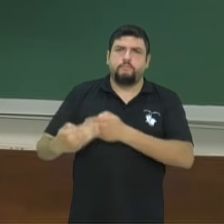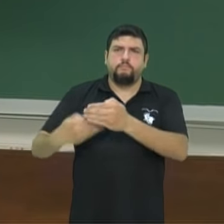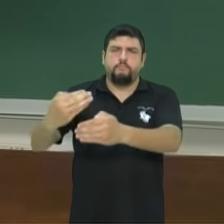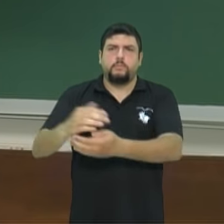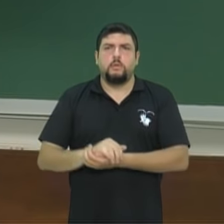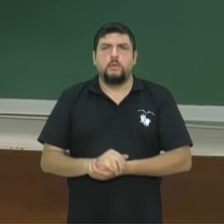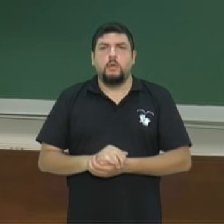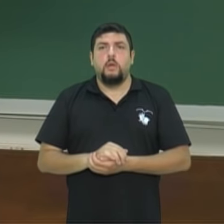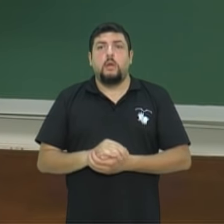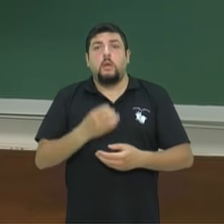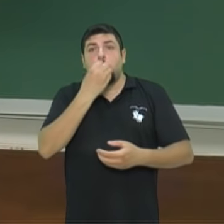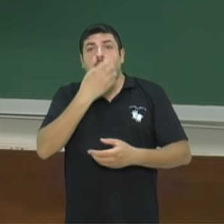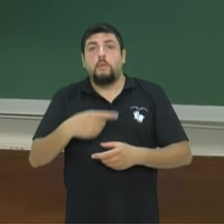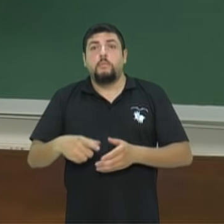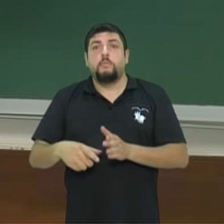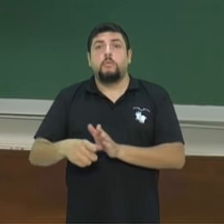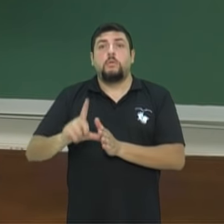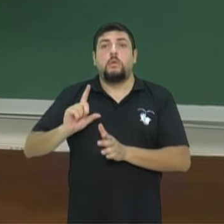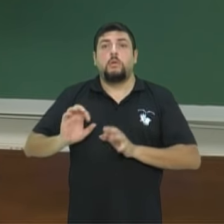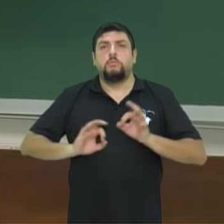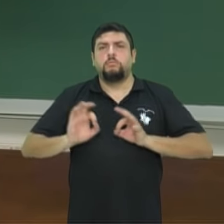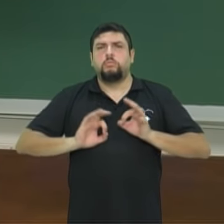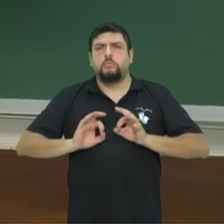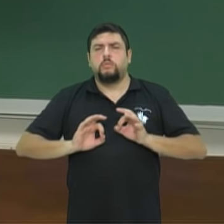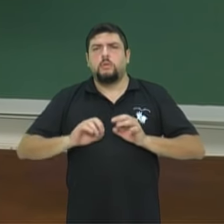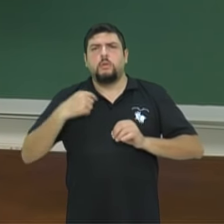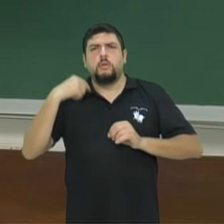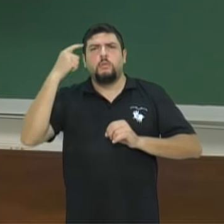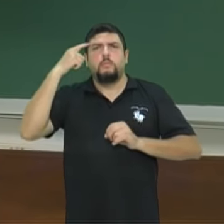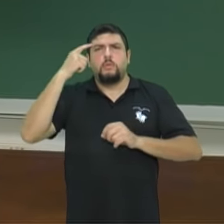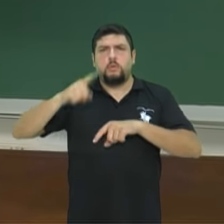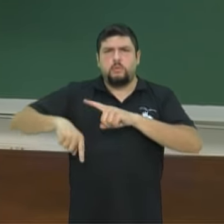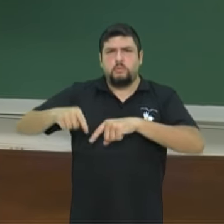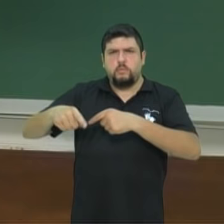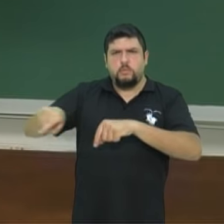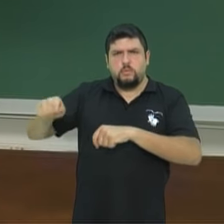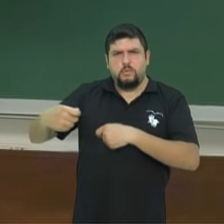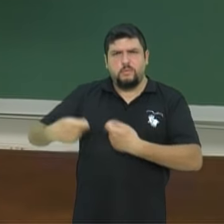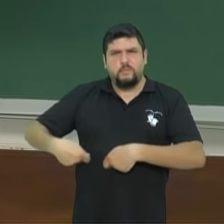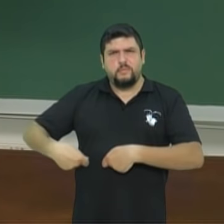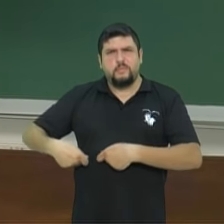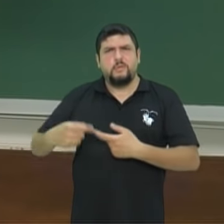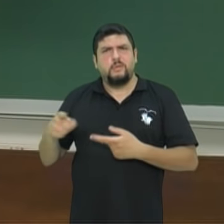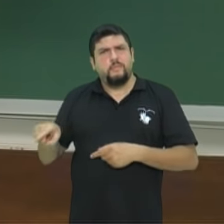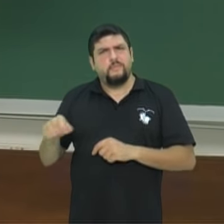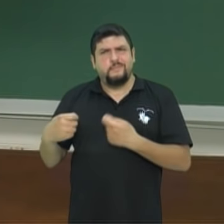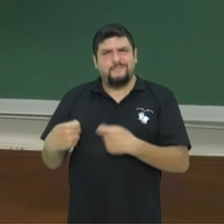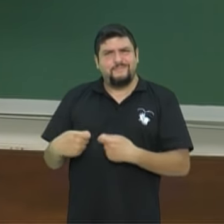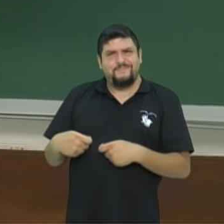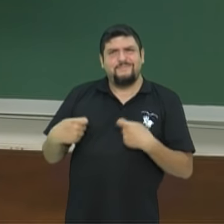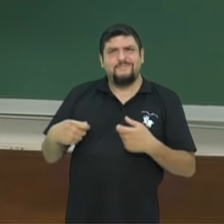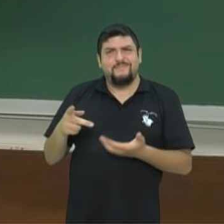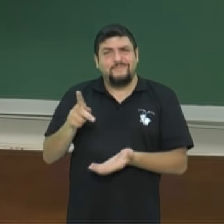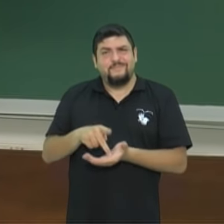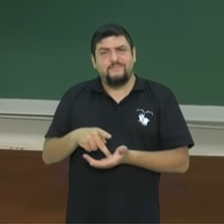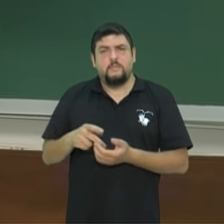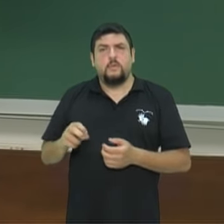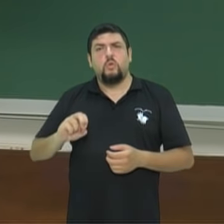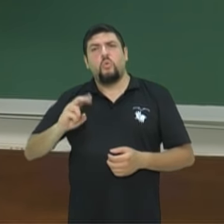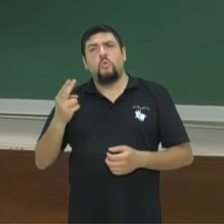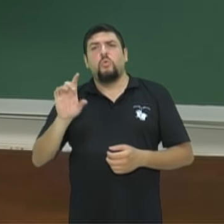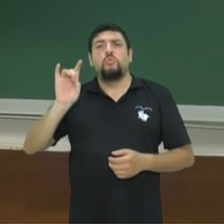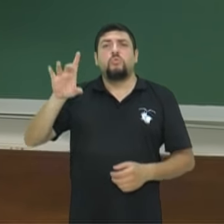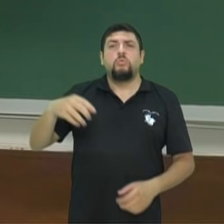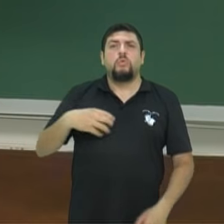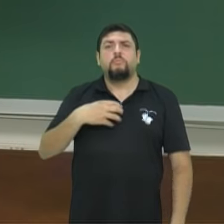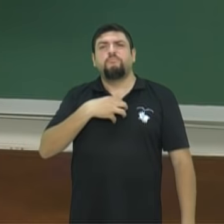planejar e pensar certinho, eu preciso desse produto realmente? Será que isso é necessário eu comprar, eu adquirir? Né? Ou será que é só